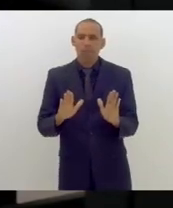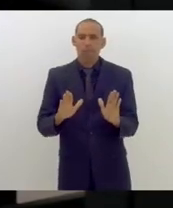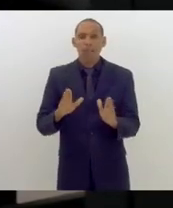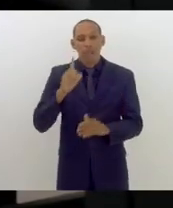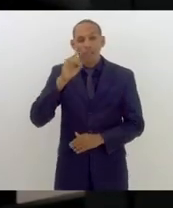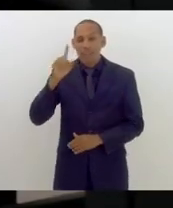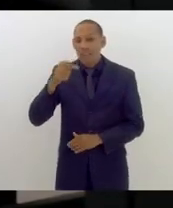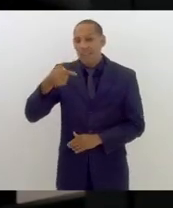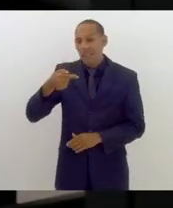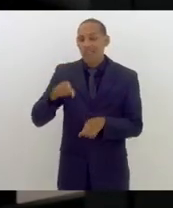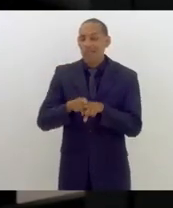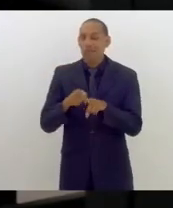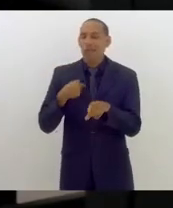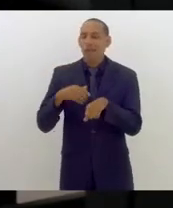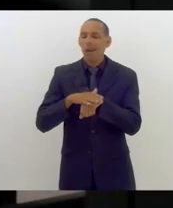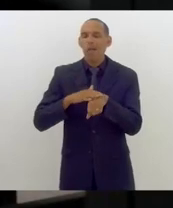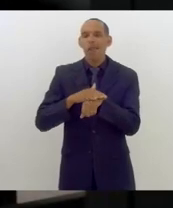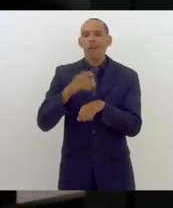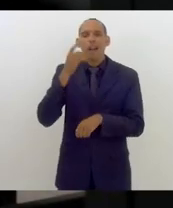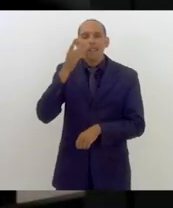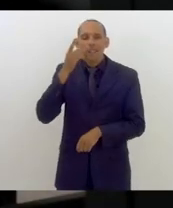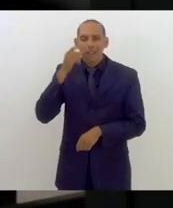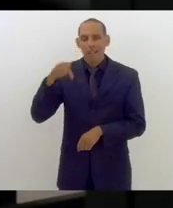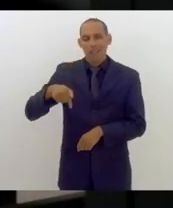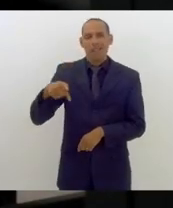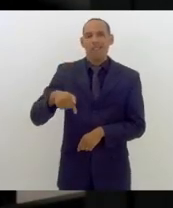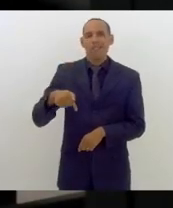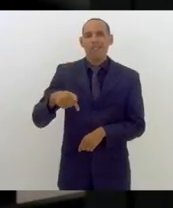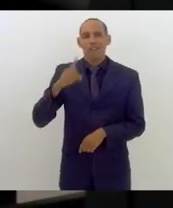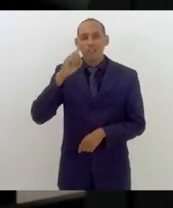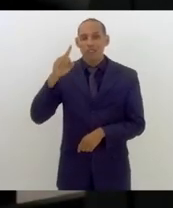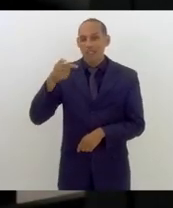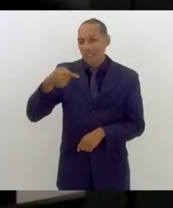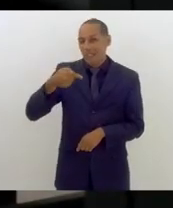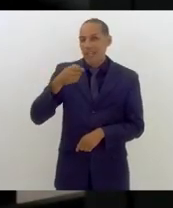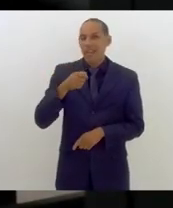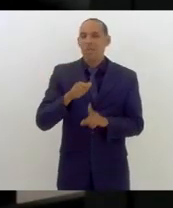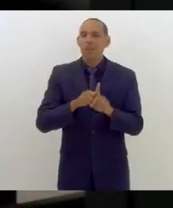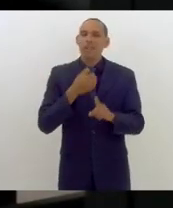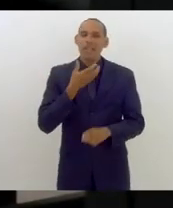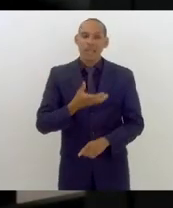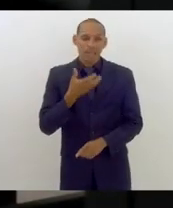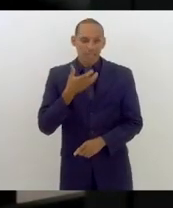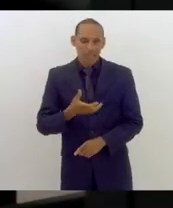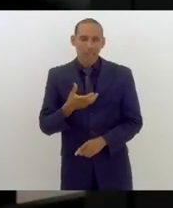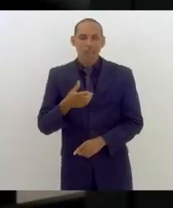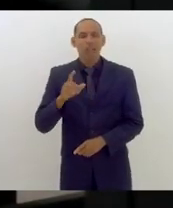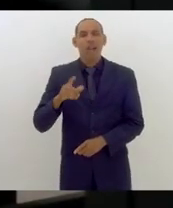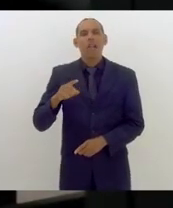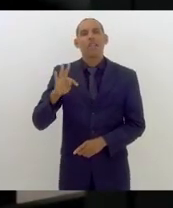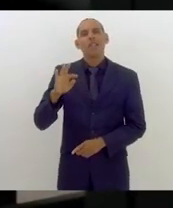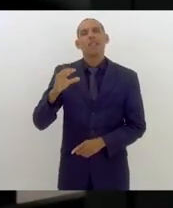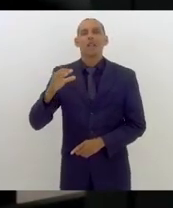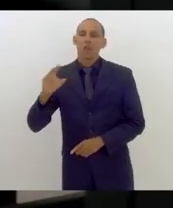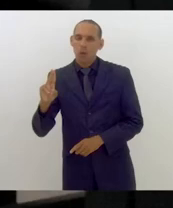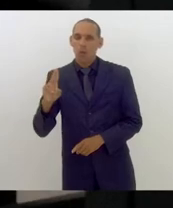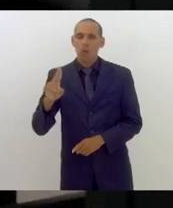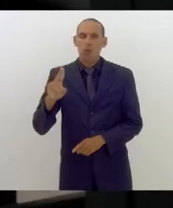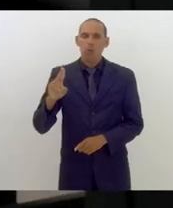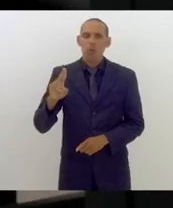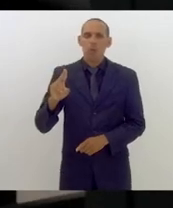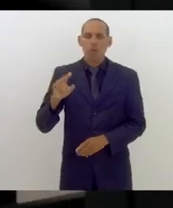dia 7 Até conversei rapidamente com a deputada aqui no dia 7 de Dezembro Tribunal de Contas da União julgou